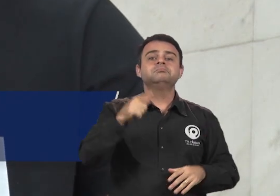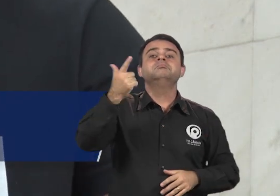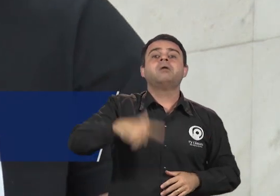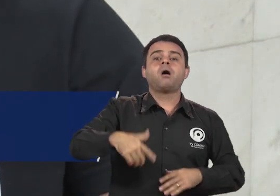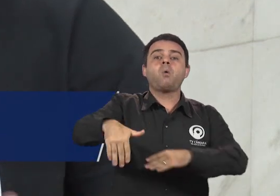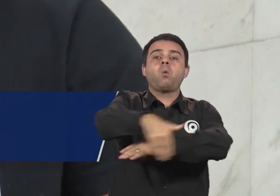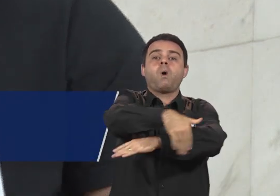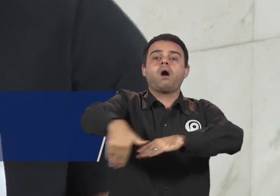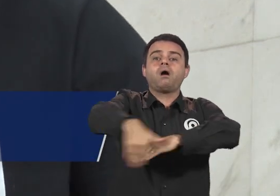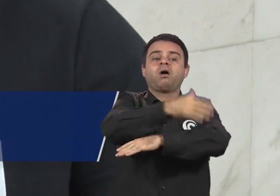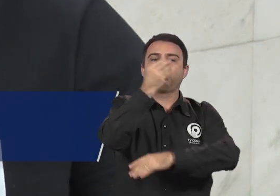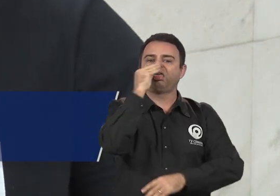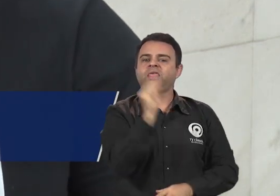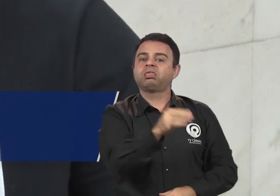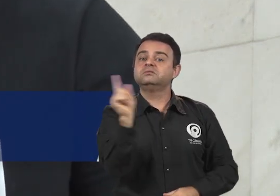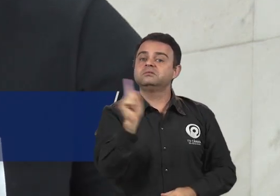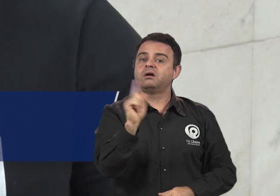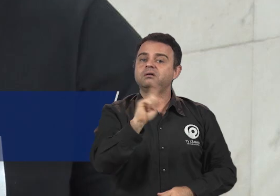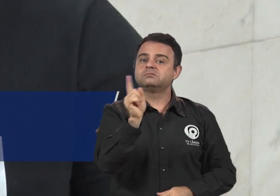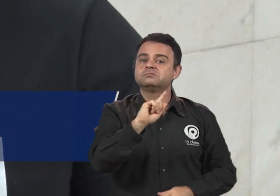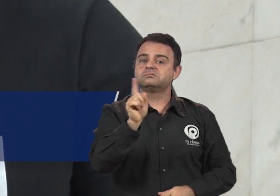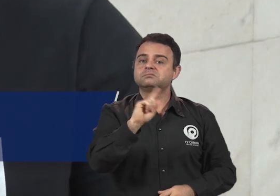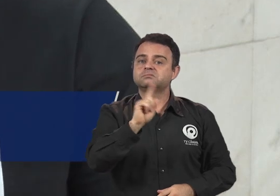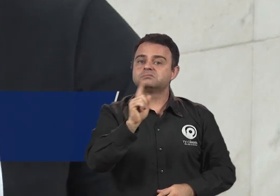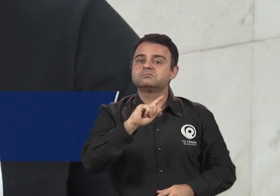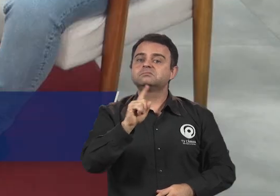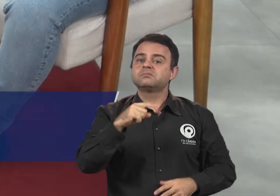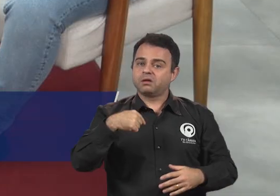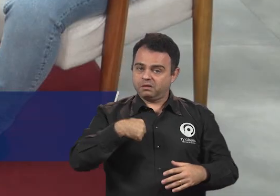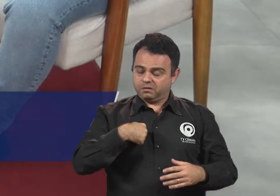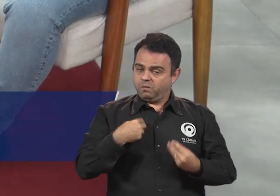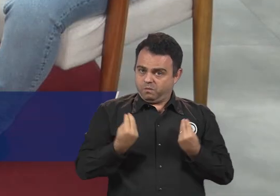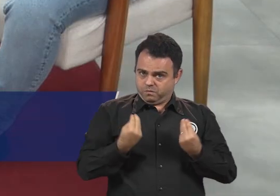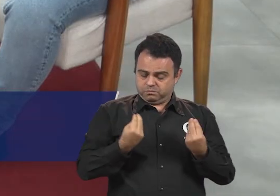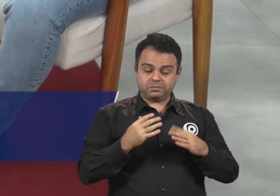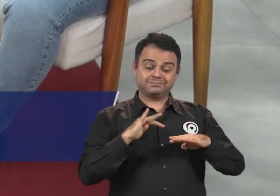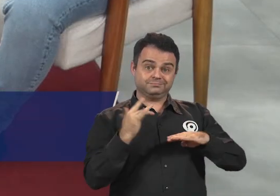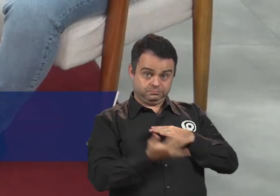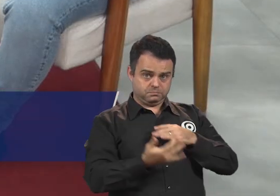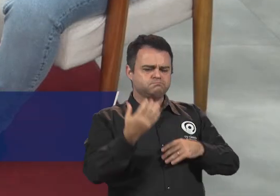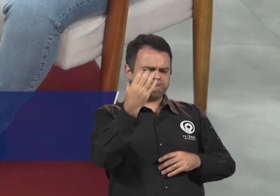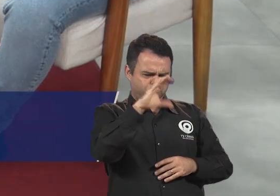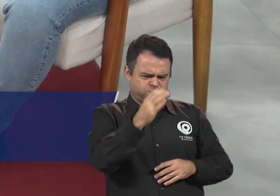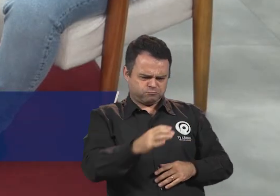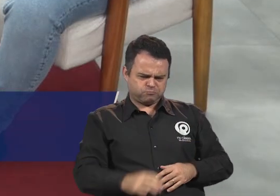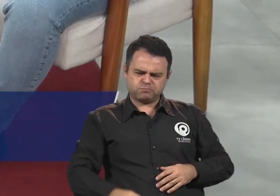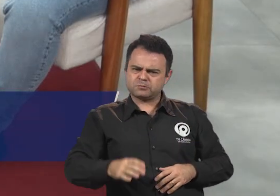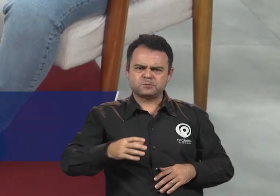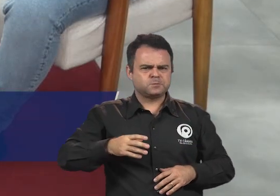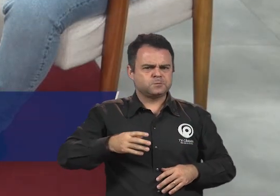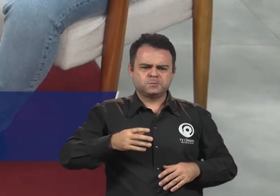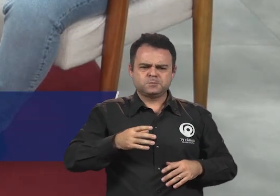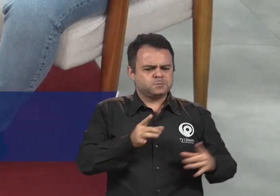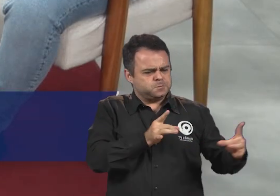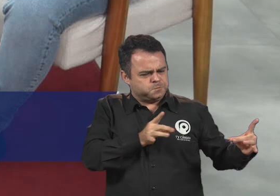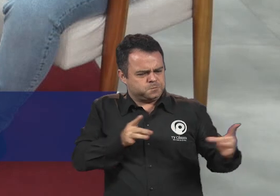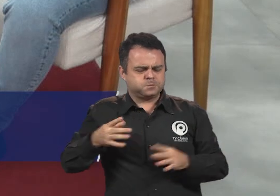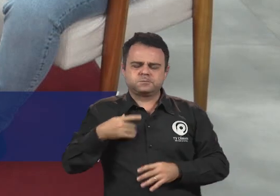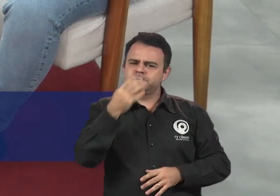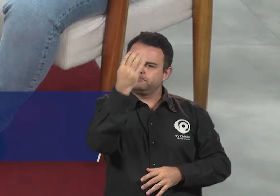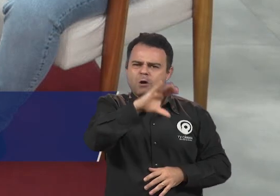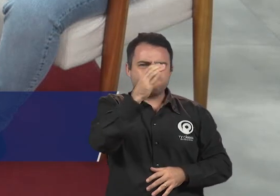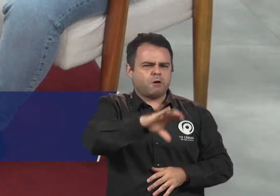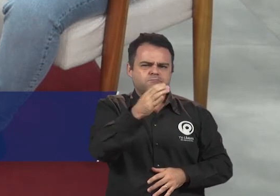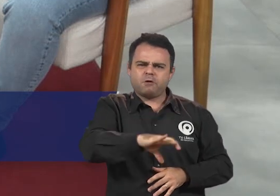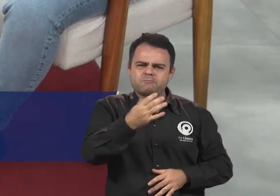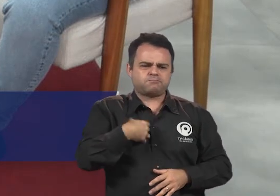rua. Então, eu vinculei isso muito bem. Eu estava bem ativo nas redes sociais, realmente fiz bastante material ali, estive bastante